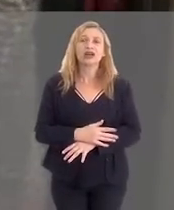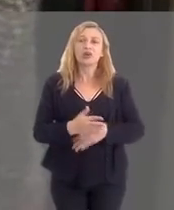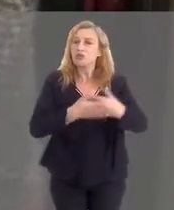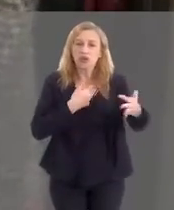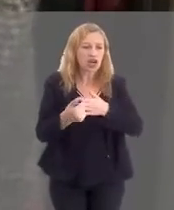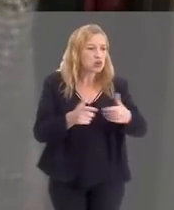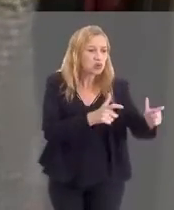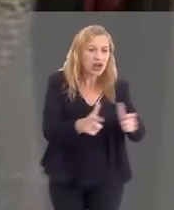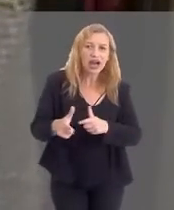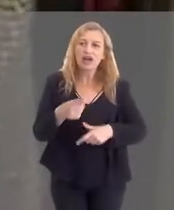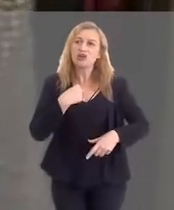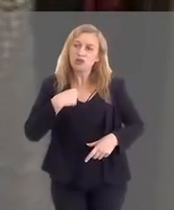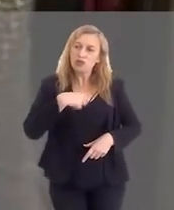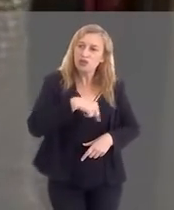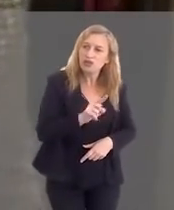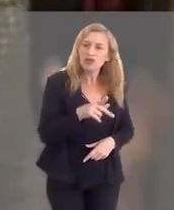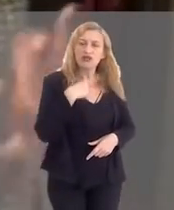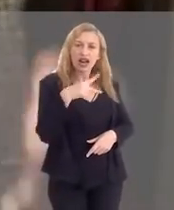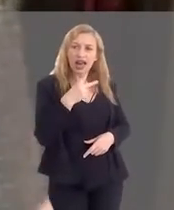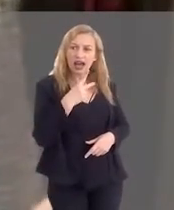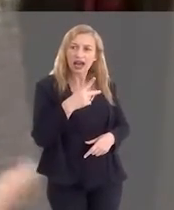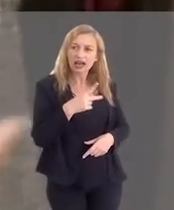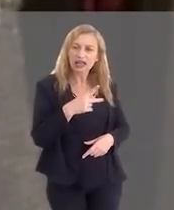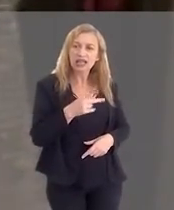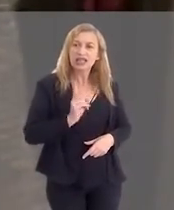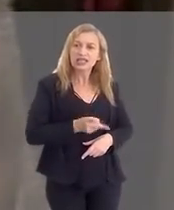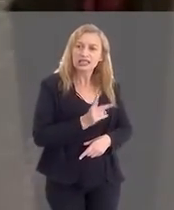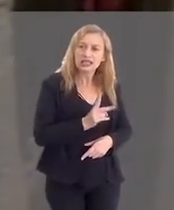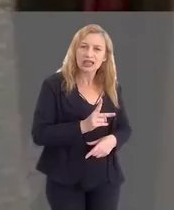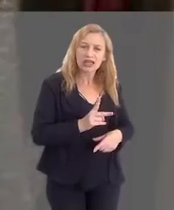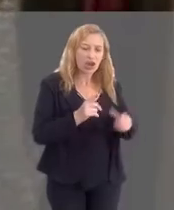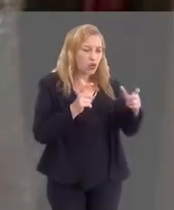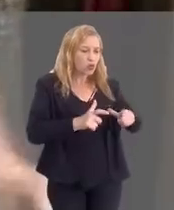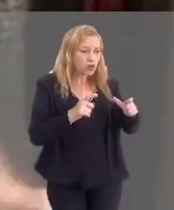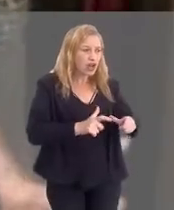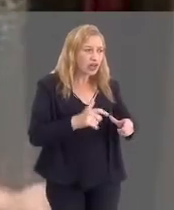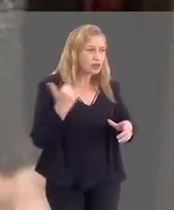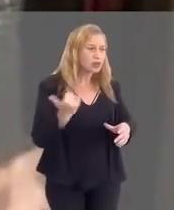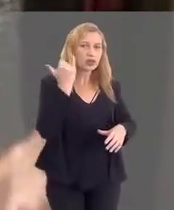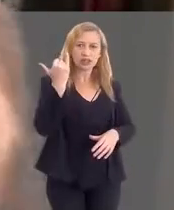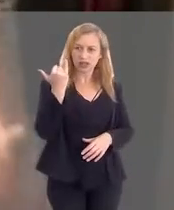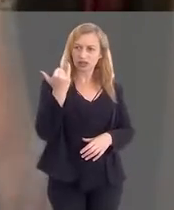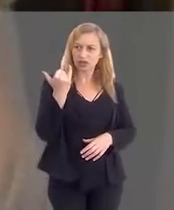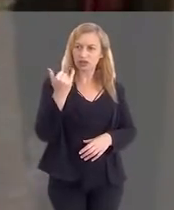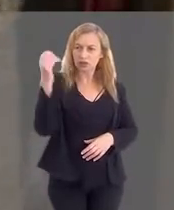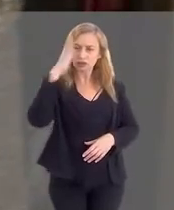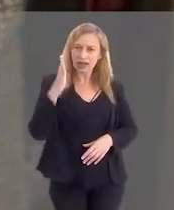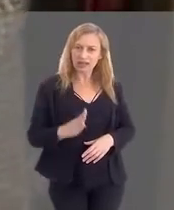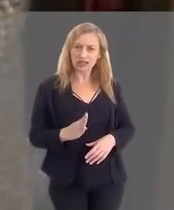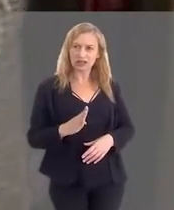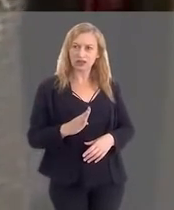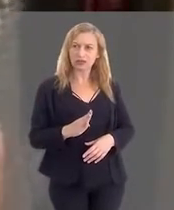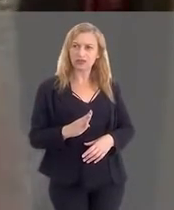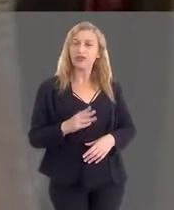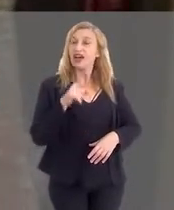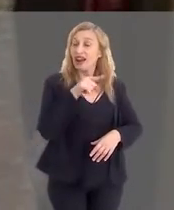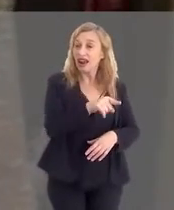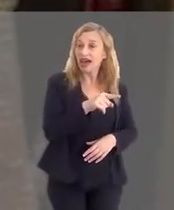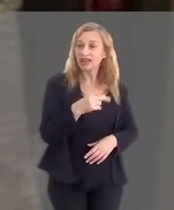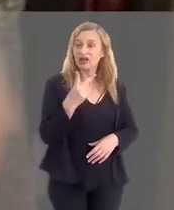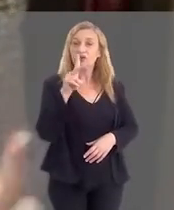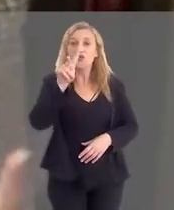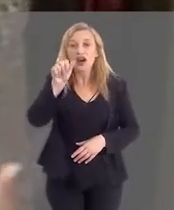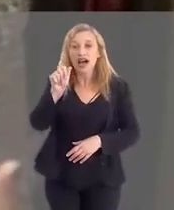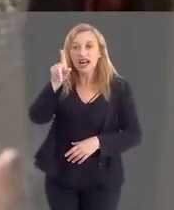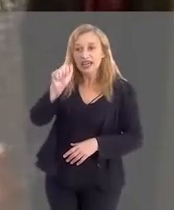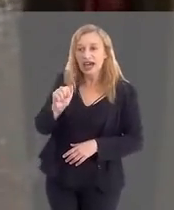Planaltina. Posso estar em qualquer lugar e eu vou dizer isso. Planaltina é o centro administrativo, é o centro geográfico do Brasil. Lá está a Pedra Fundamental, lá